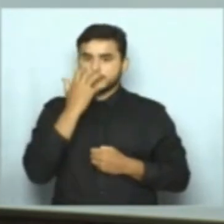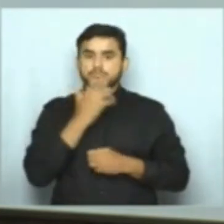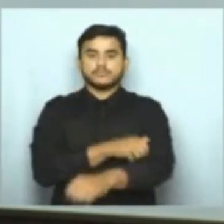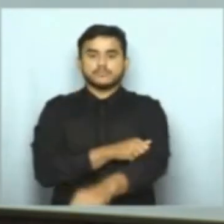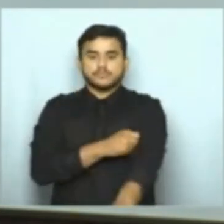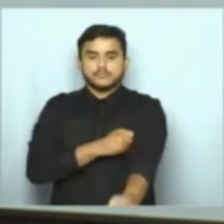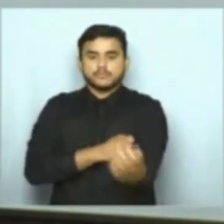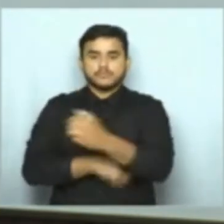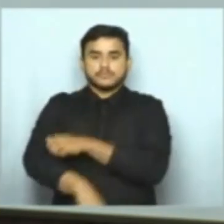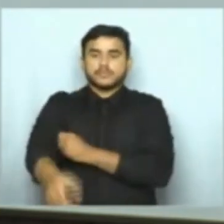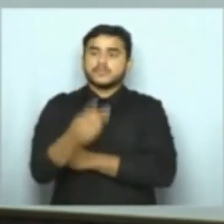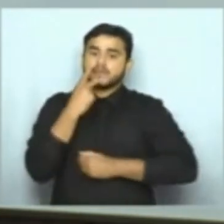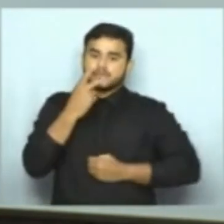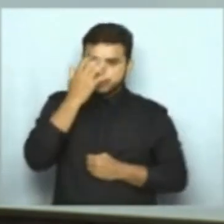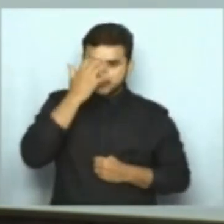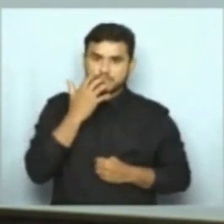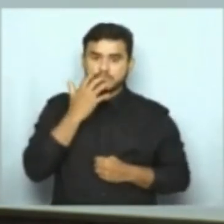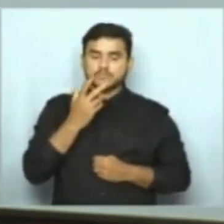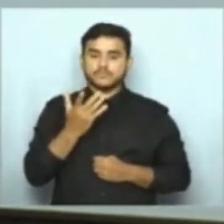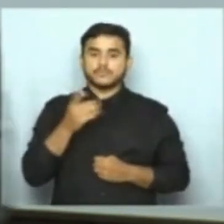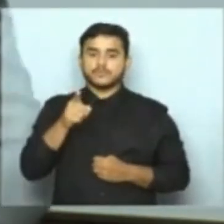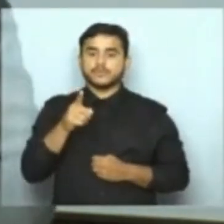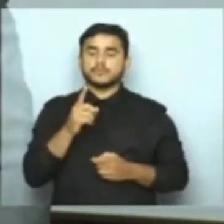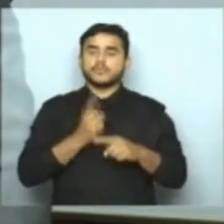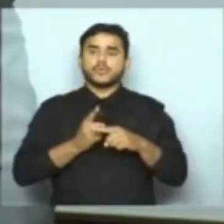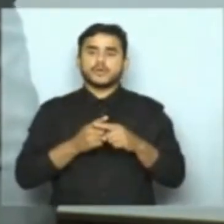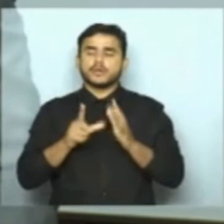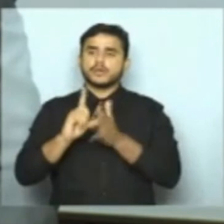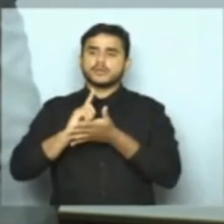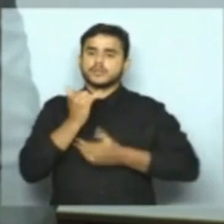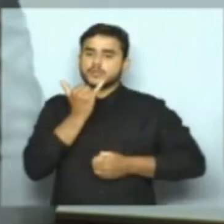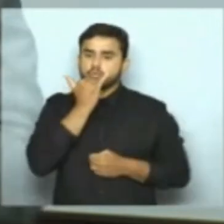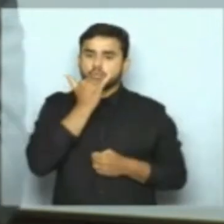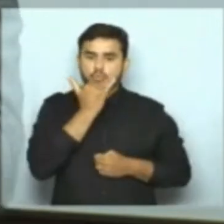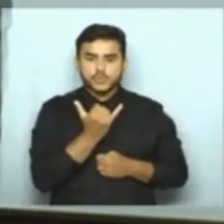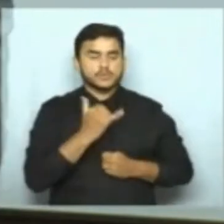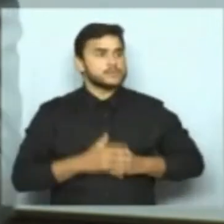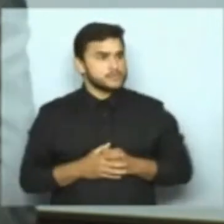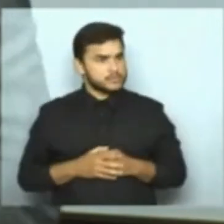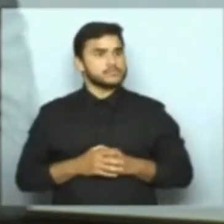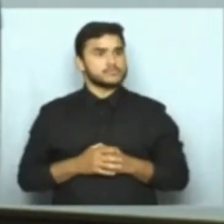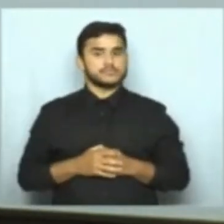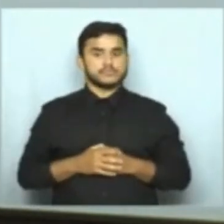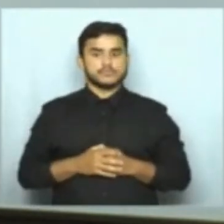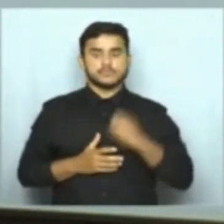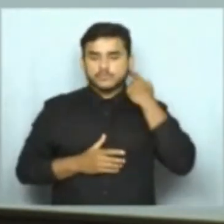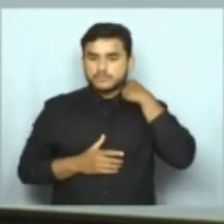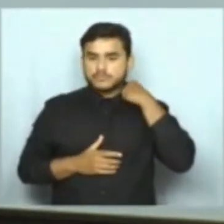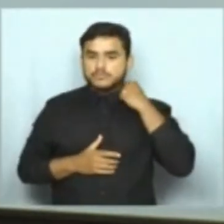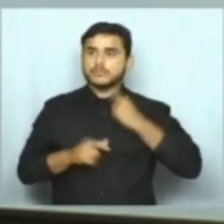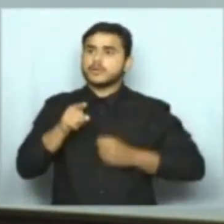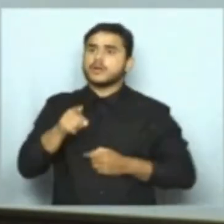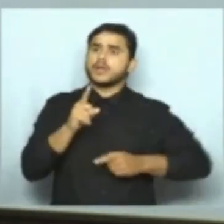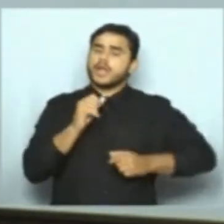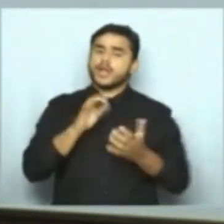Ronivaldo dissesse que não houve nada, ele não pediria desculpas. Se o vereador Ronivaldo dissesse que não houve